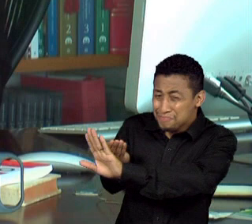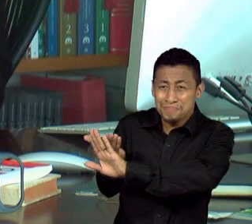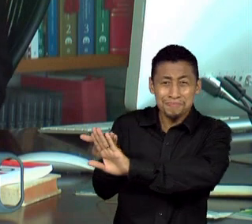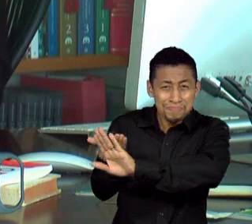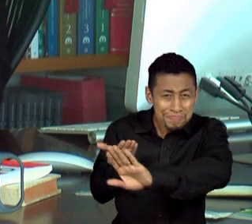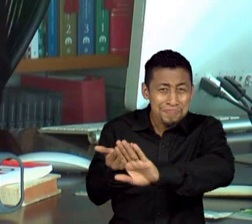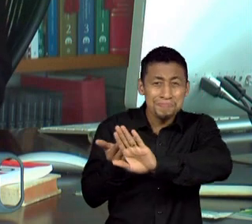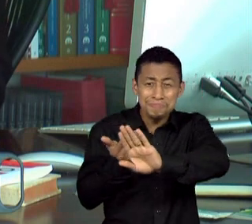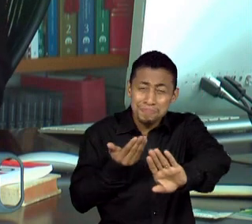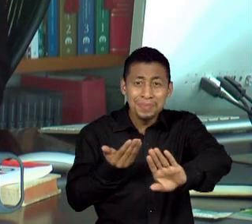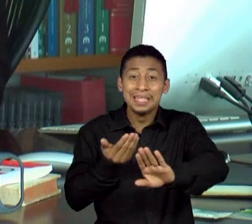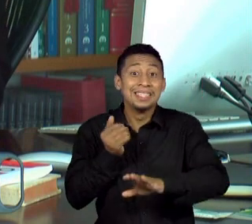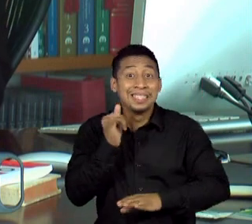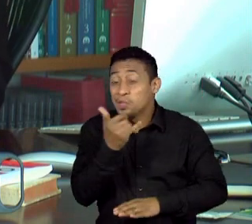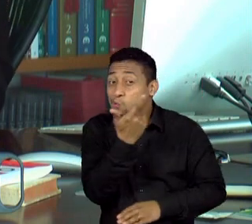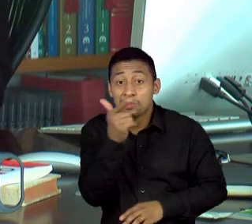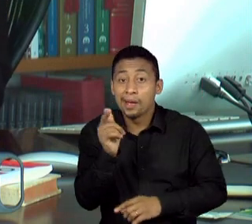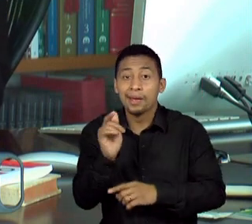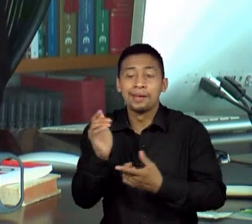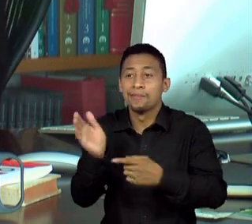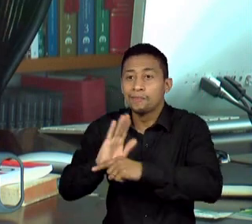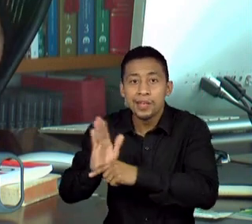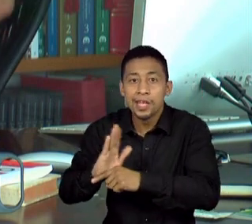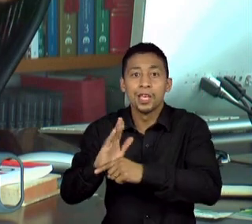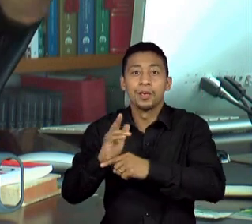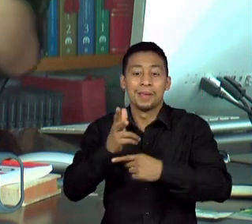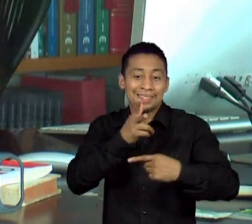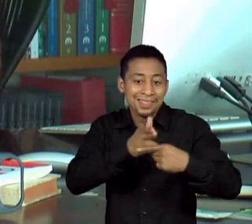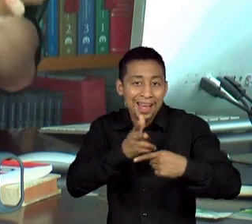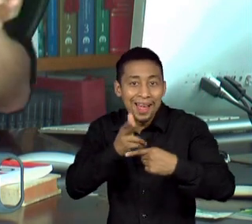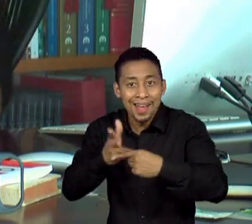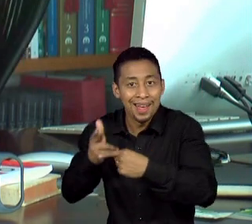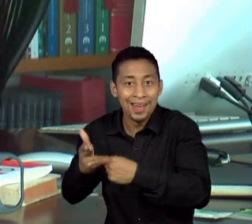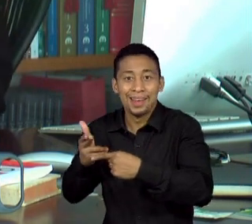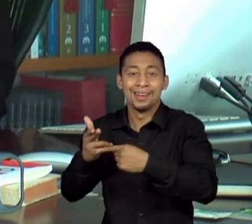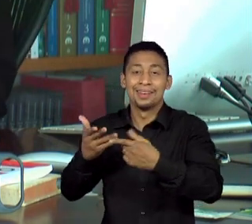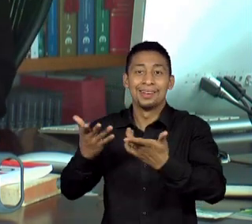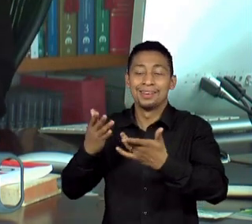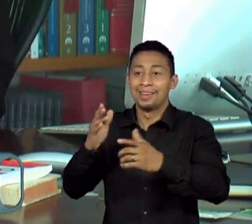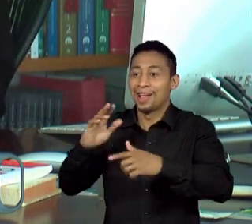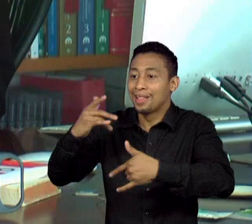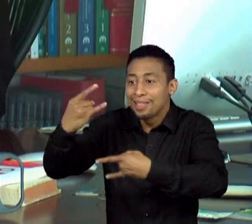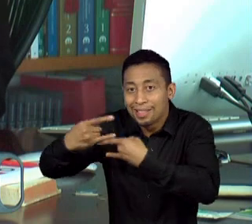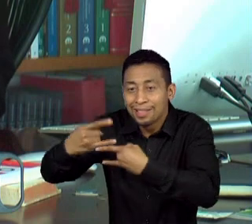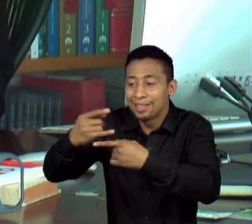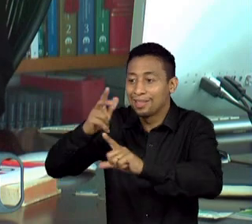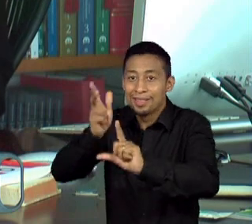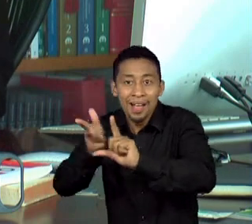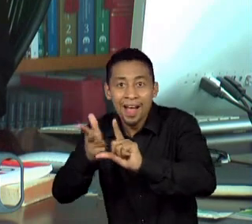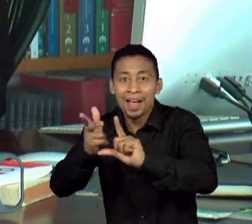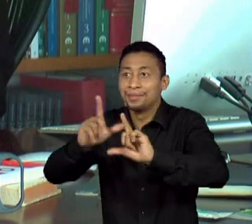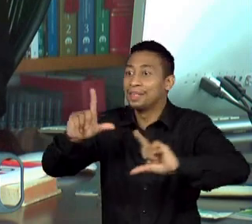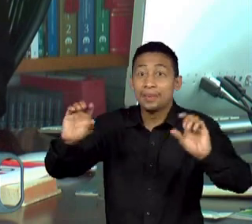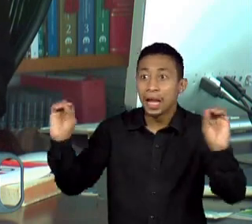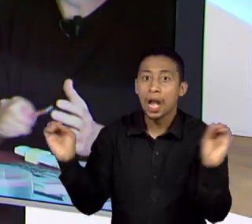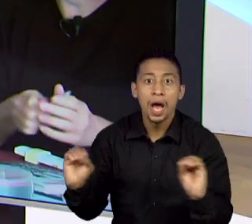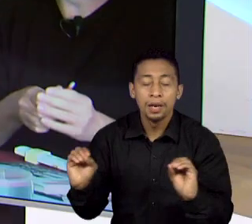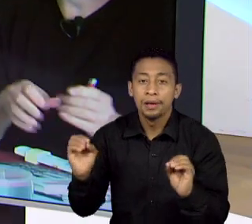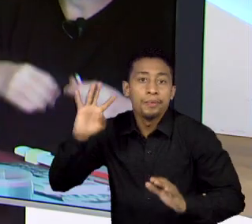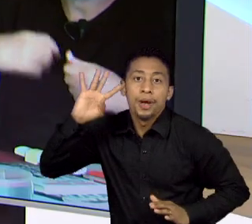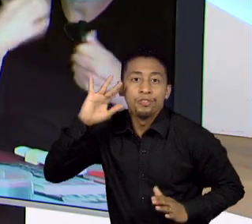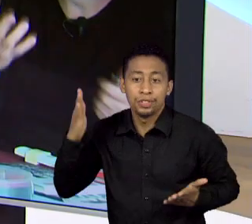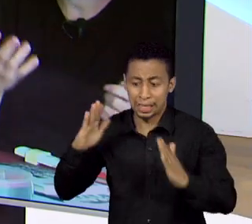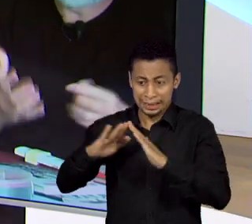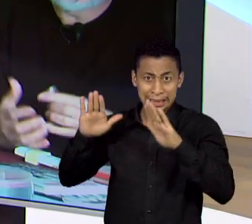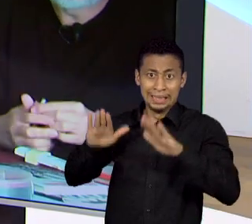social, sem as séries, sem os filmes, sem as lives, sem os programas de TV. Então,